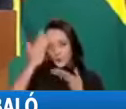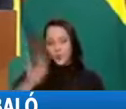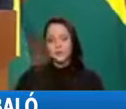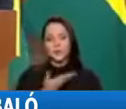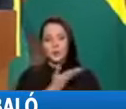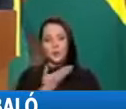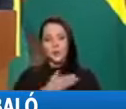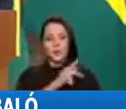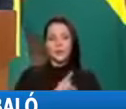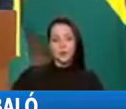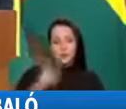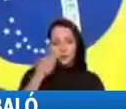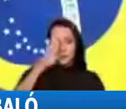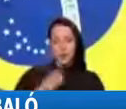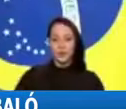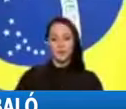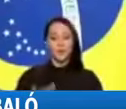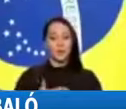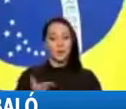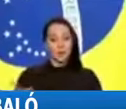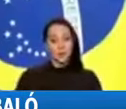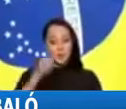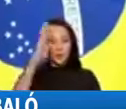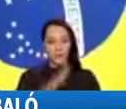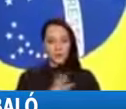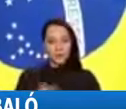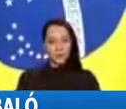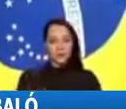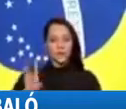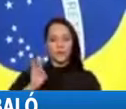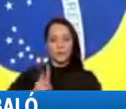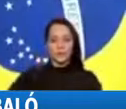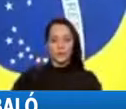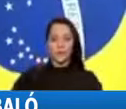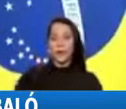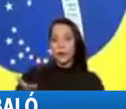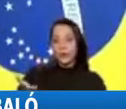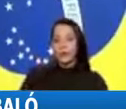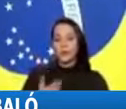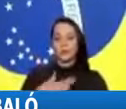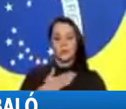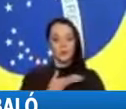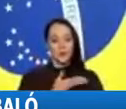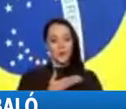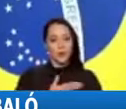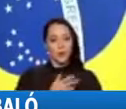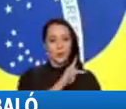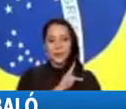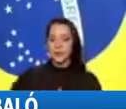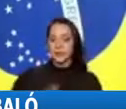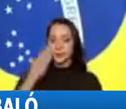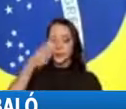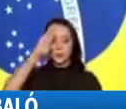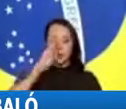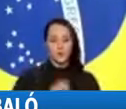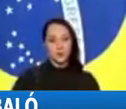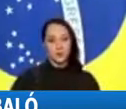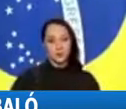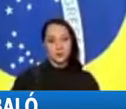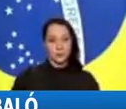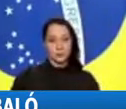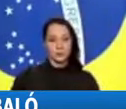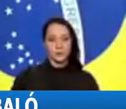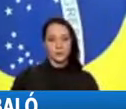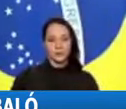tô no Brasil essa visita oficial à convite do meu amigo Presidente bolsonaro é